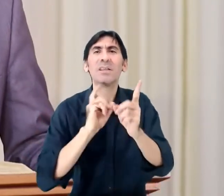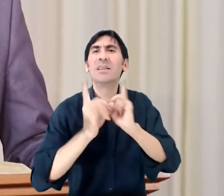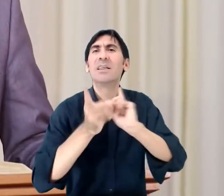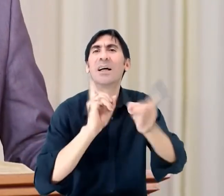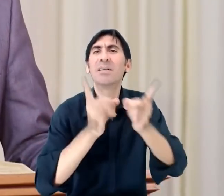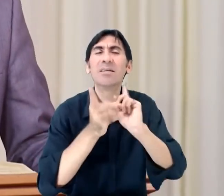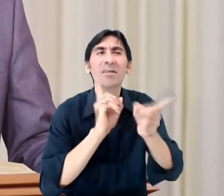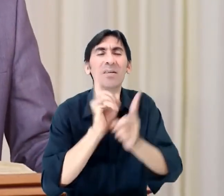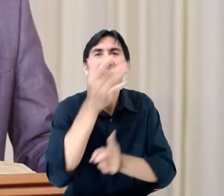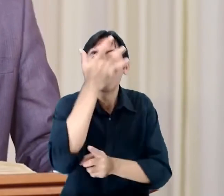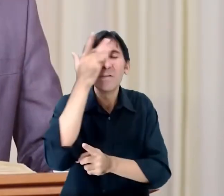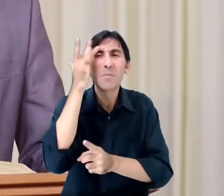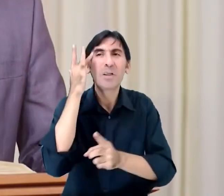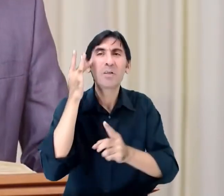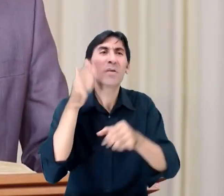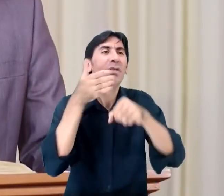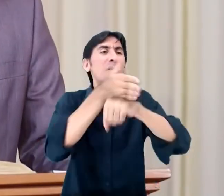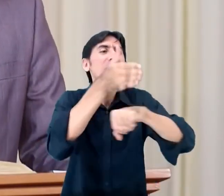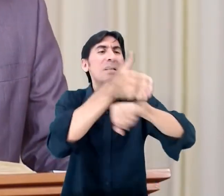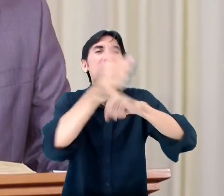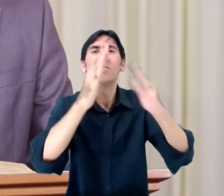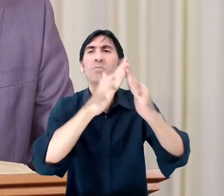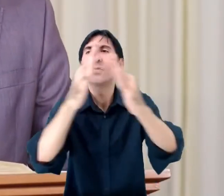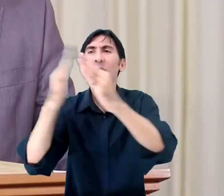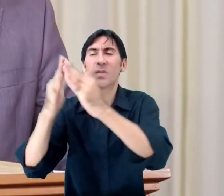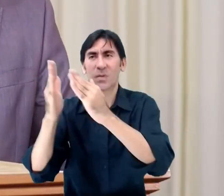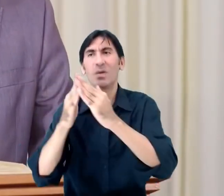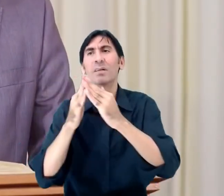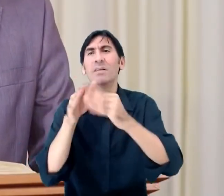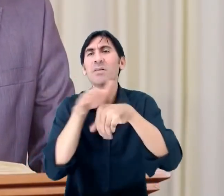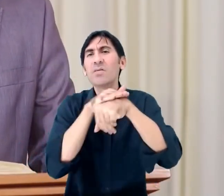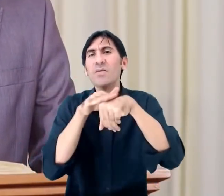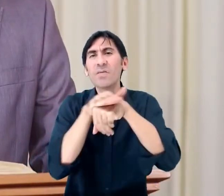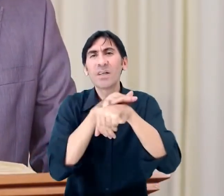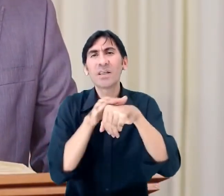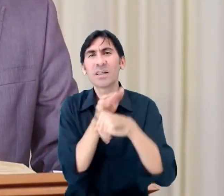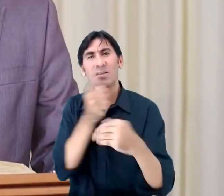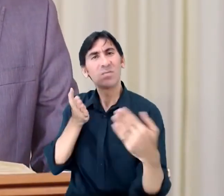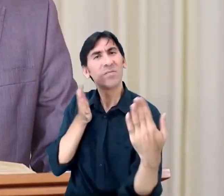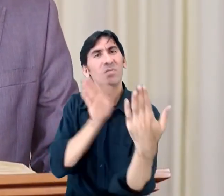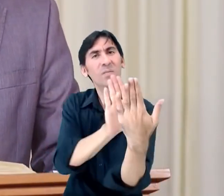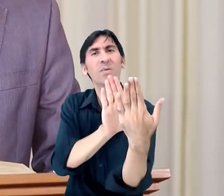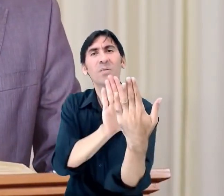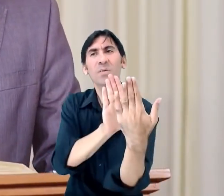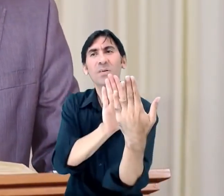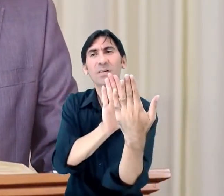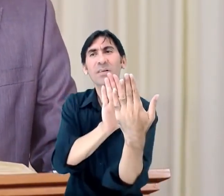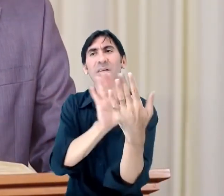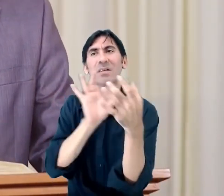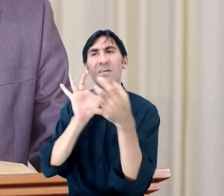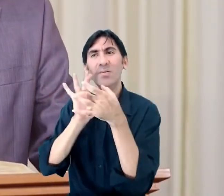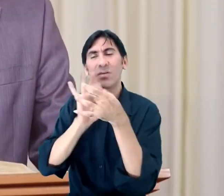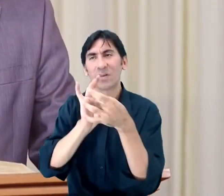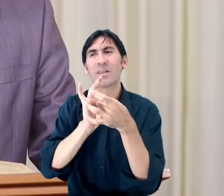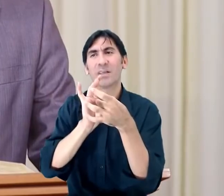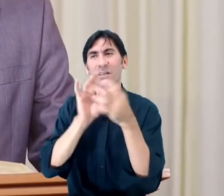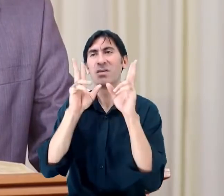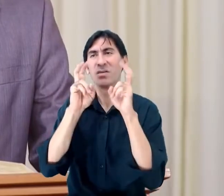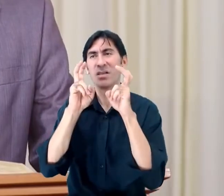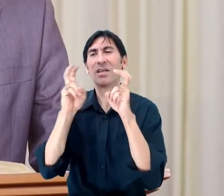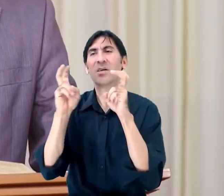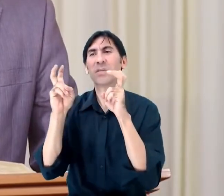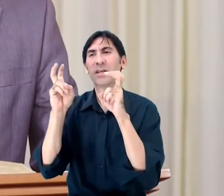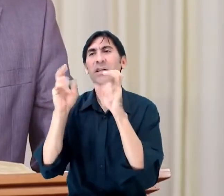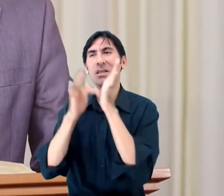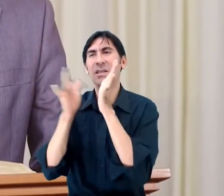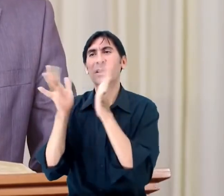lares. E ali você poderá falar com elas a respeito da volta do Senhor Jesus.